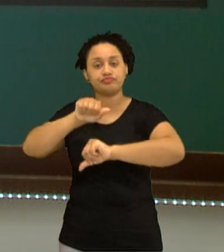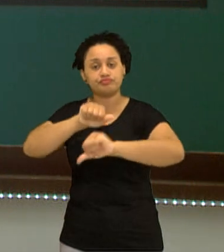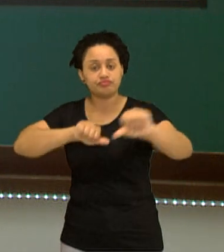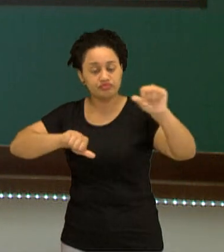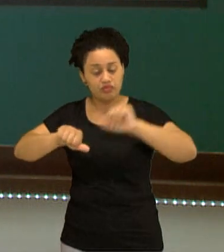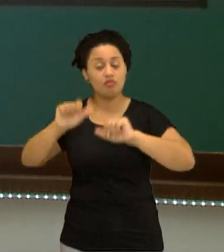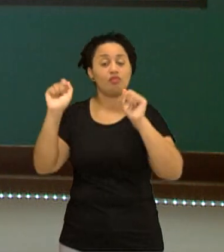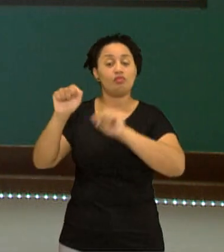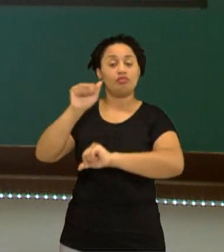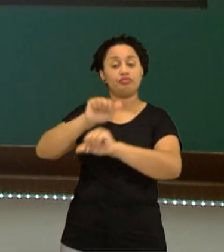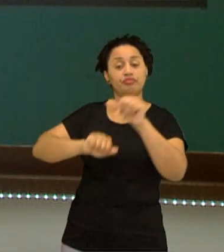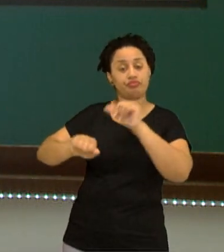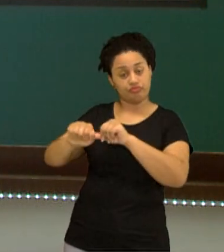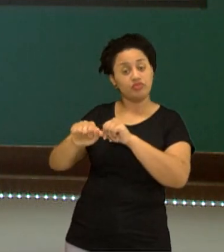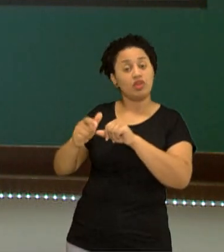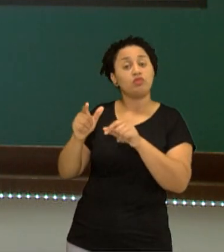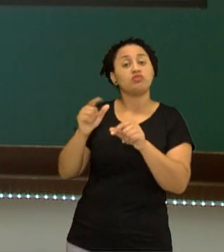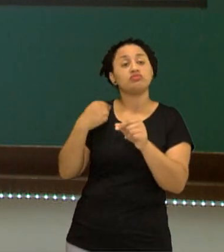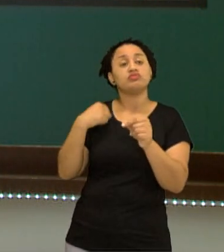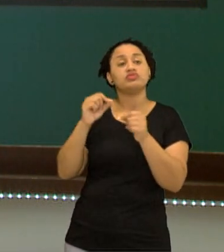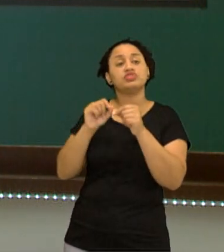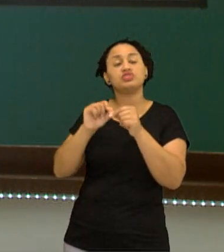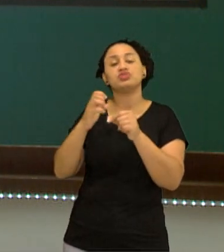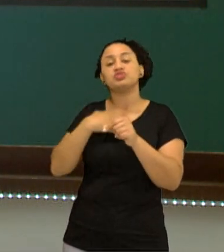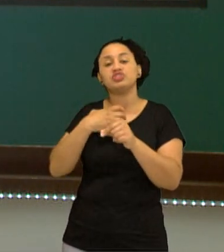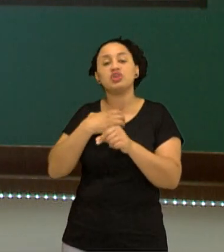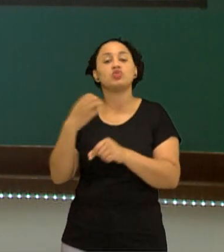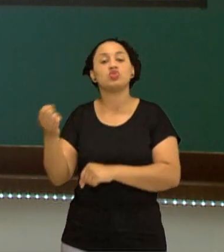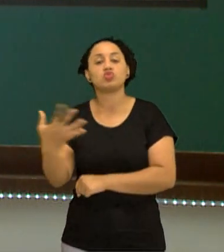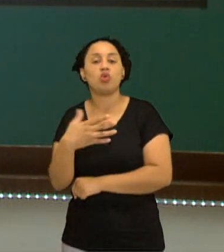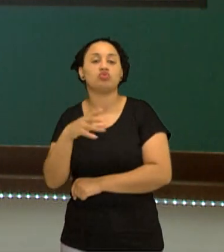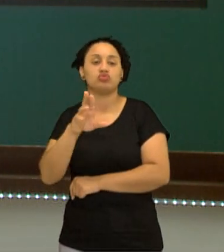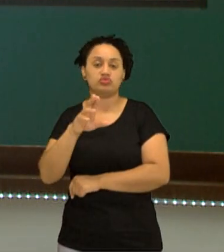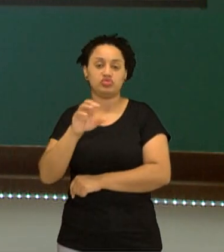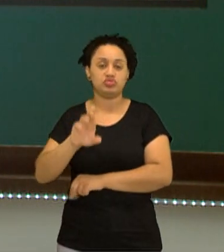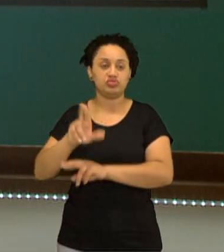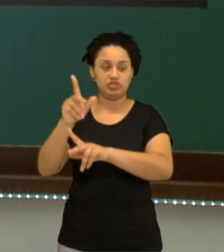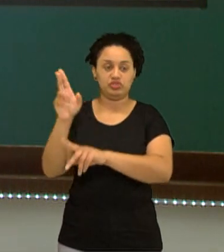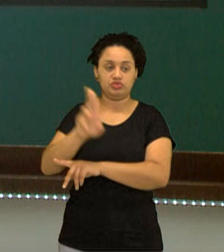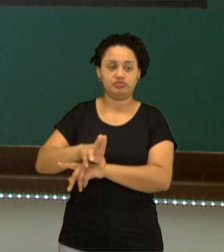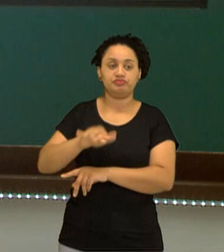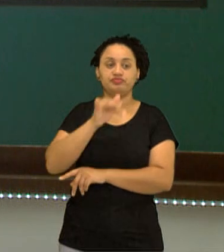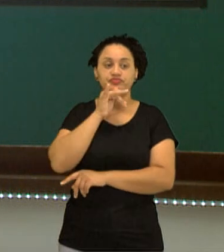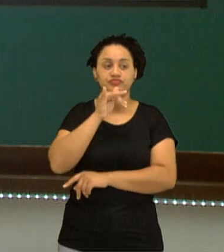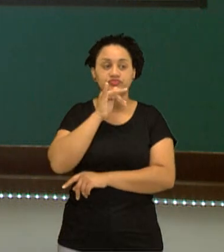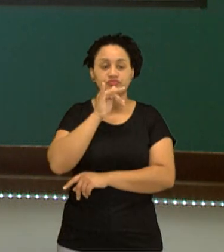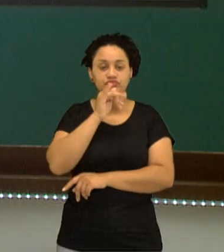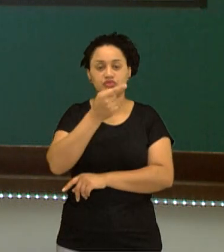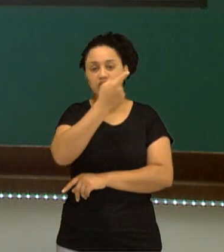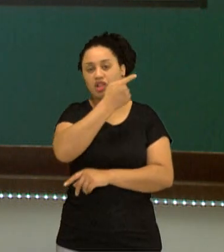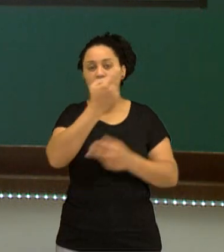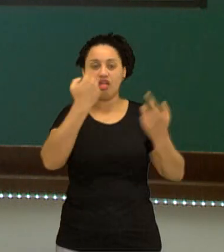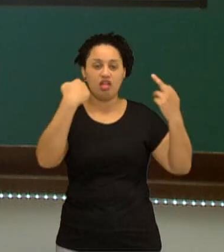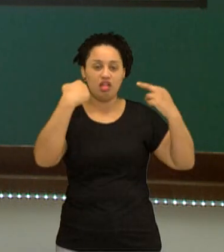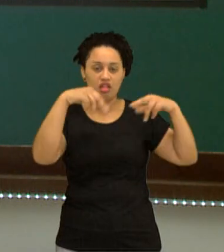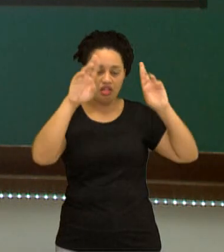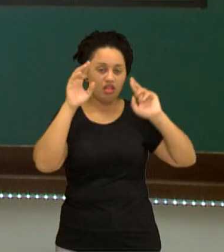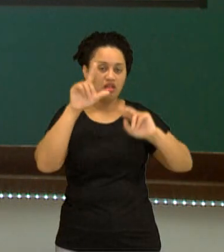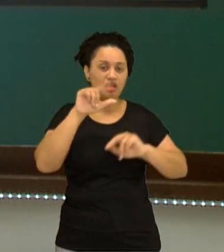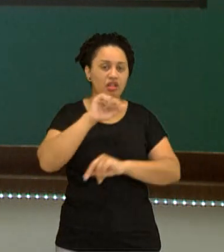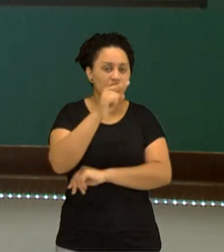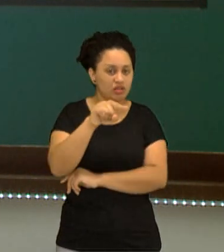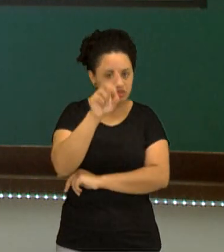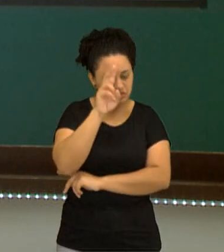transformado pelo homem e nós vamos dar uma nova utilidade. Vamos pegar o exemplo lá da lã, lá da